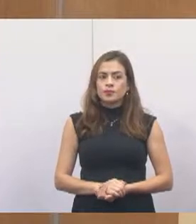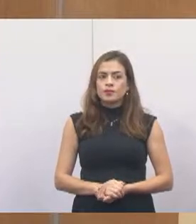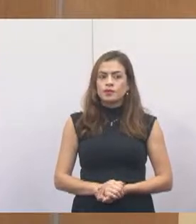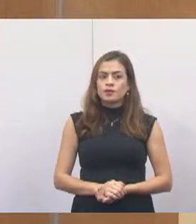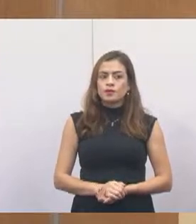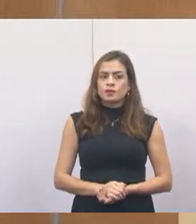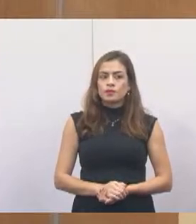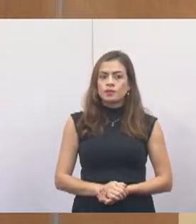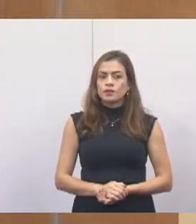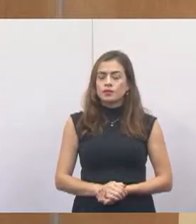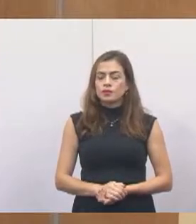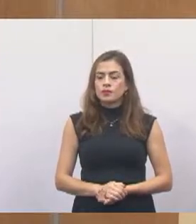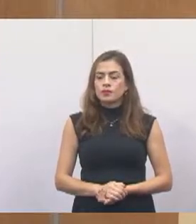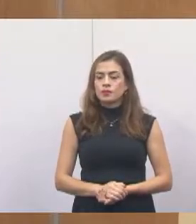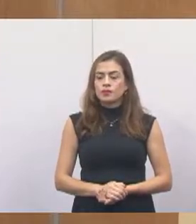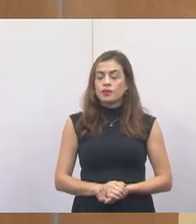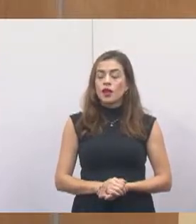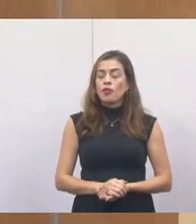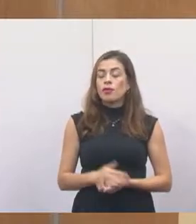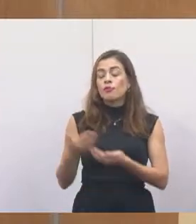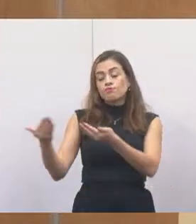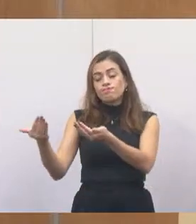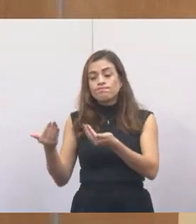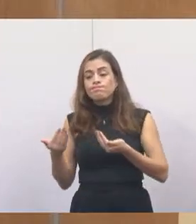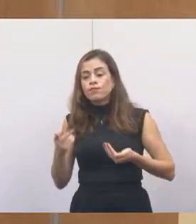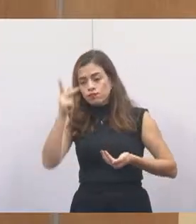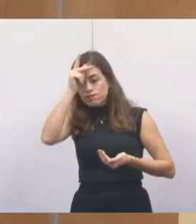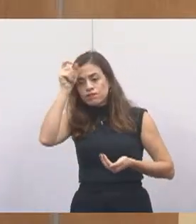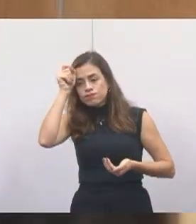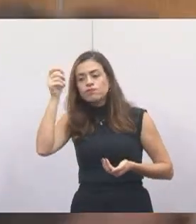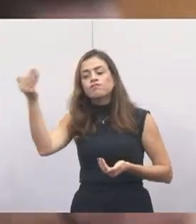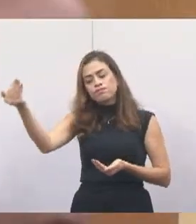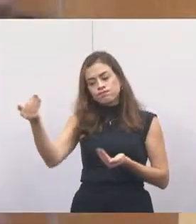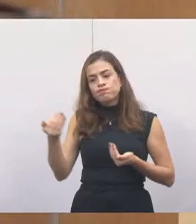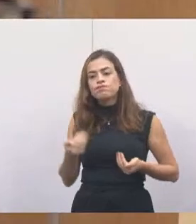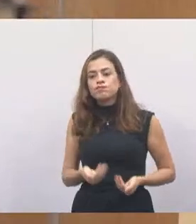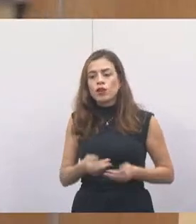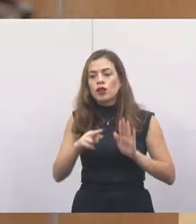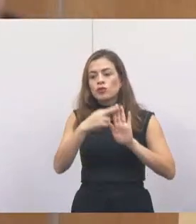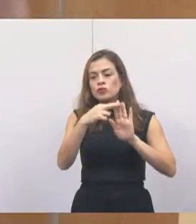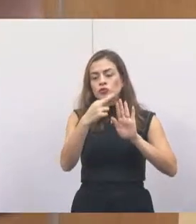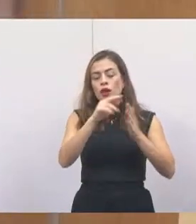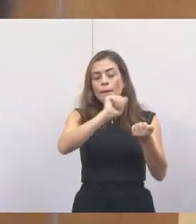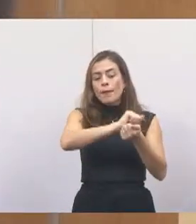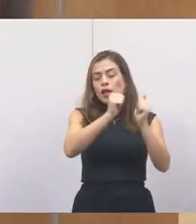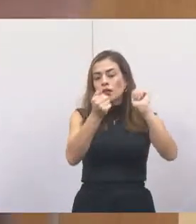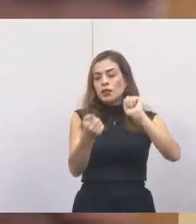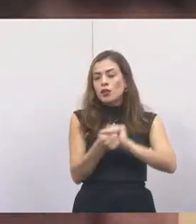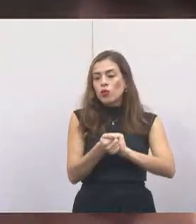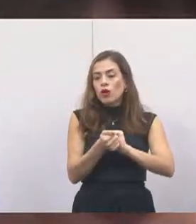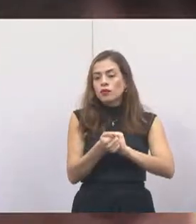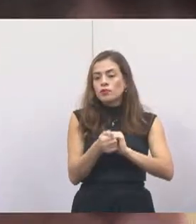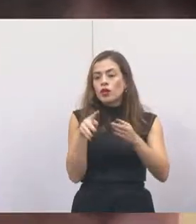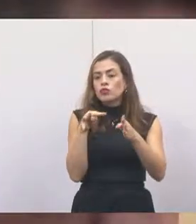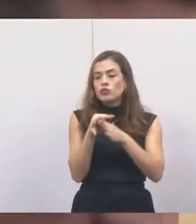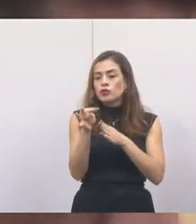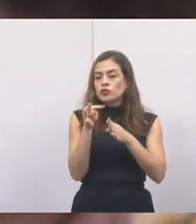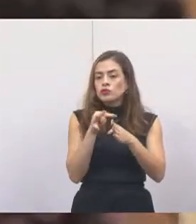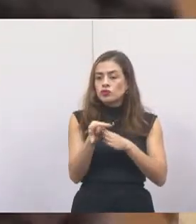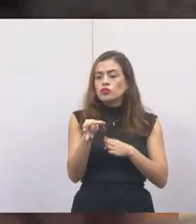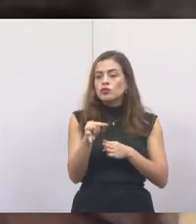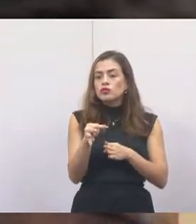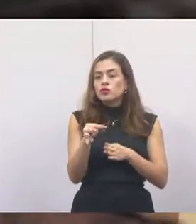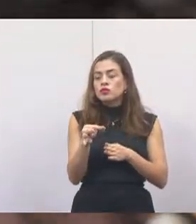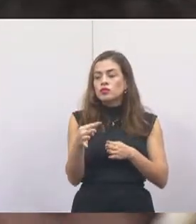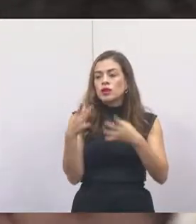Está aí, o prefeito mandou esse projeto para cá, na realidade uma resolução para fazer uma adequação em relação aos conselhos, né? E aí